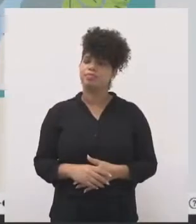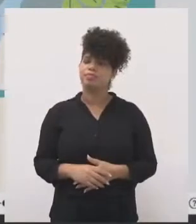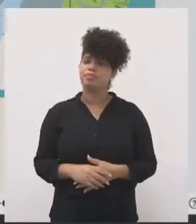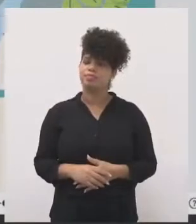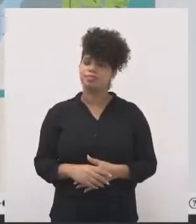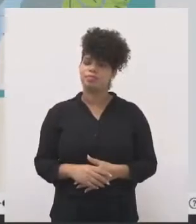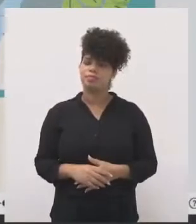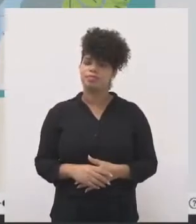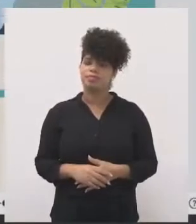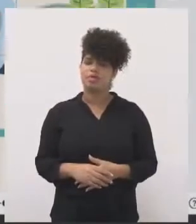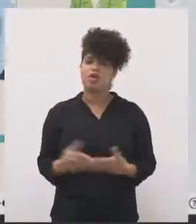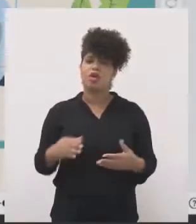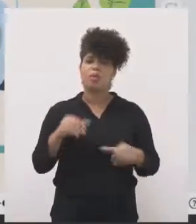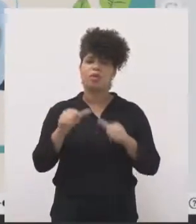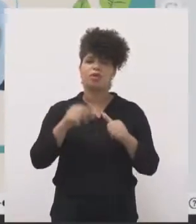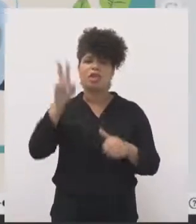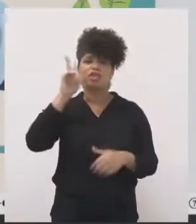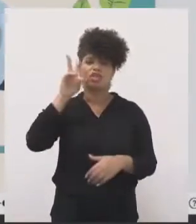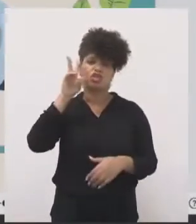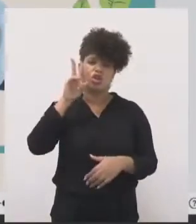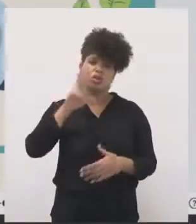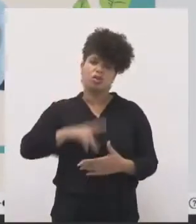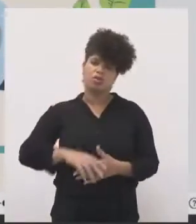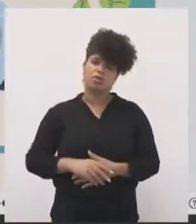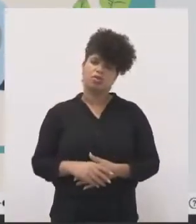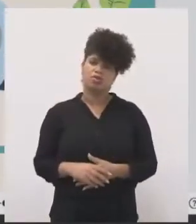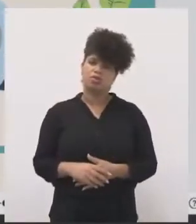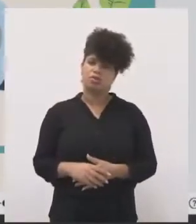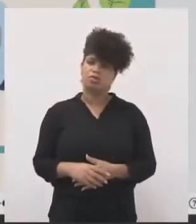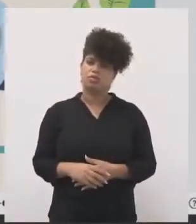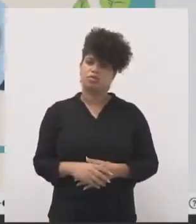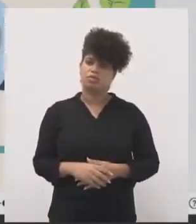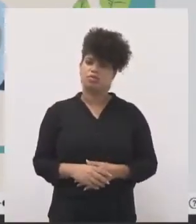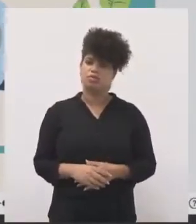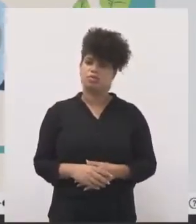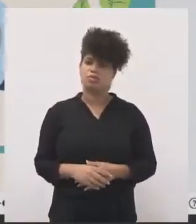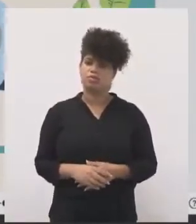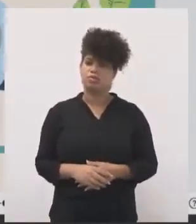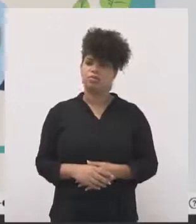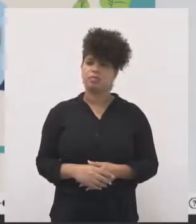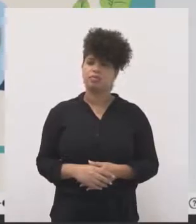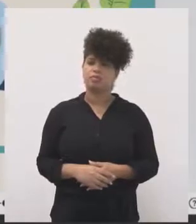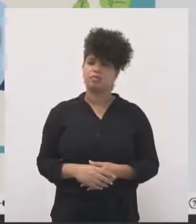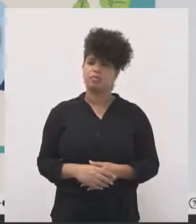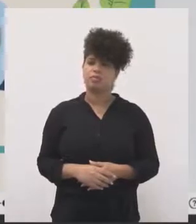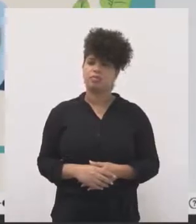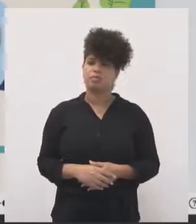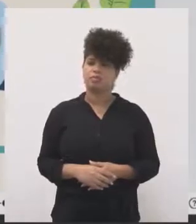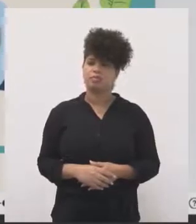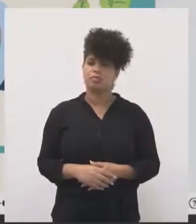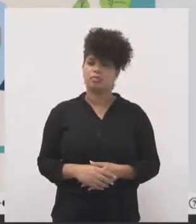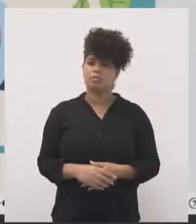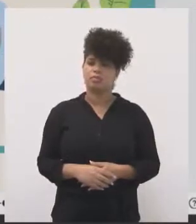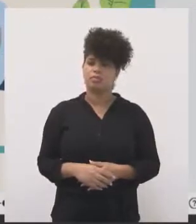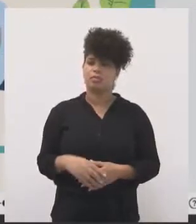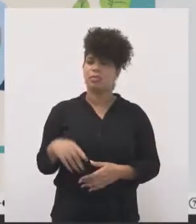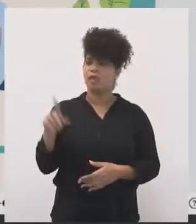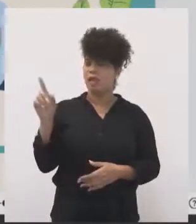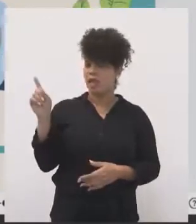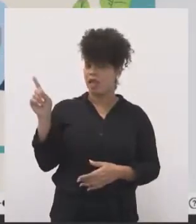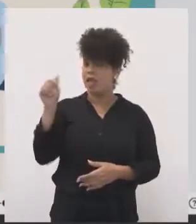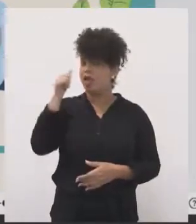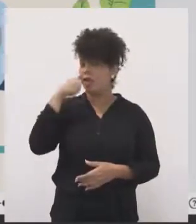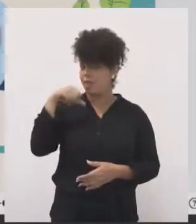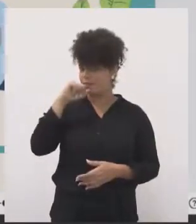e vou mudar a historinha. Posso colocar: essa é a minha